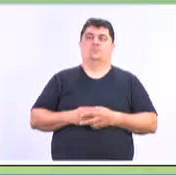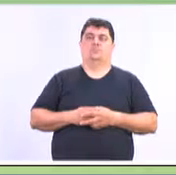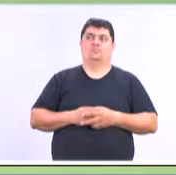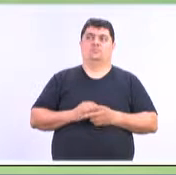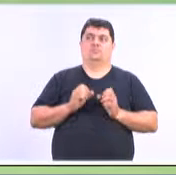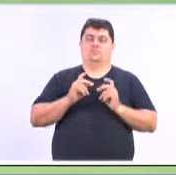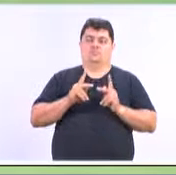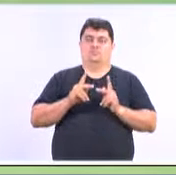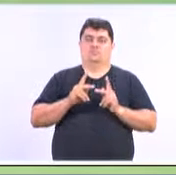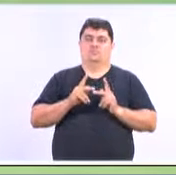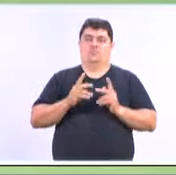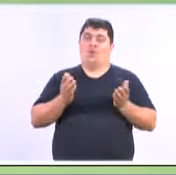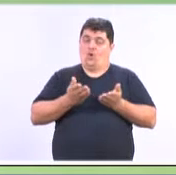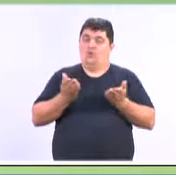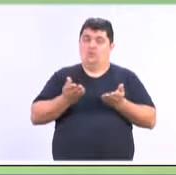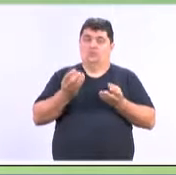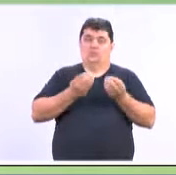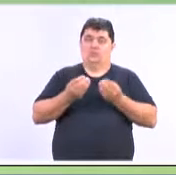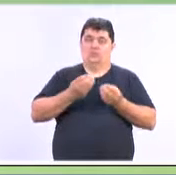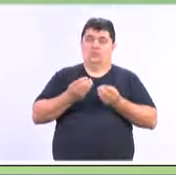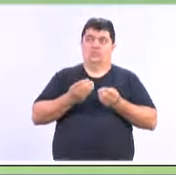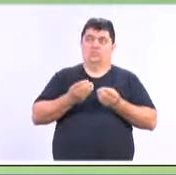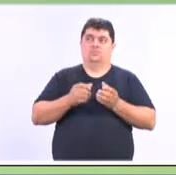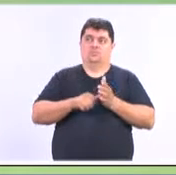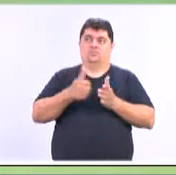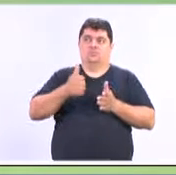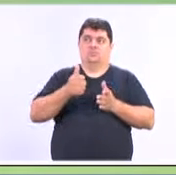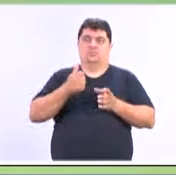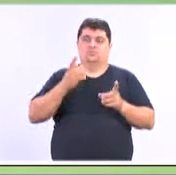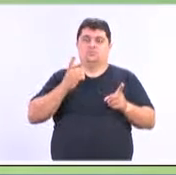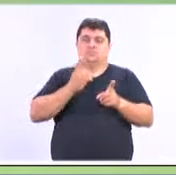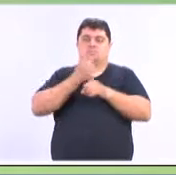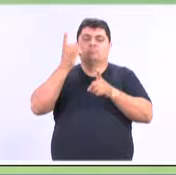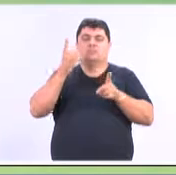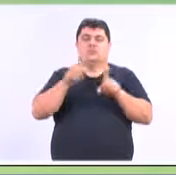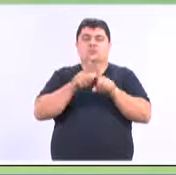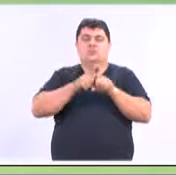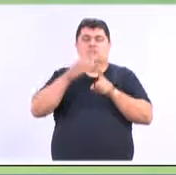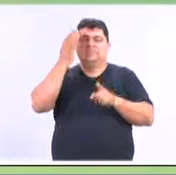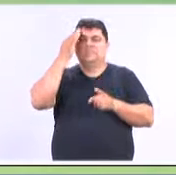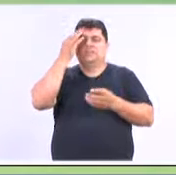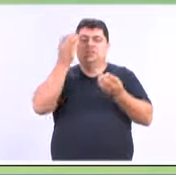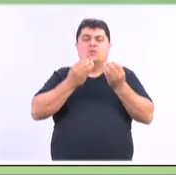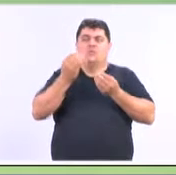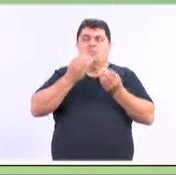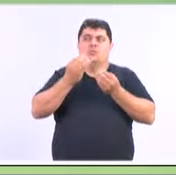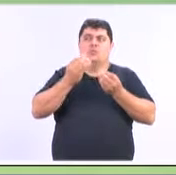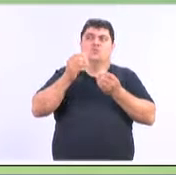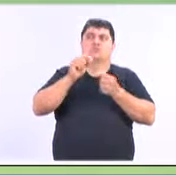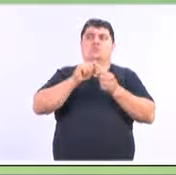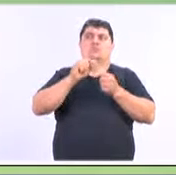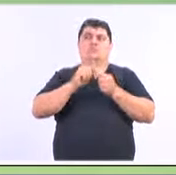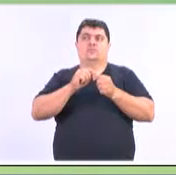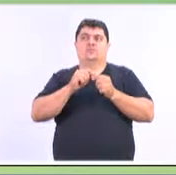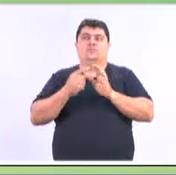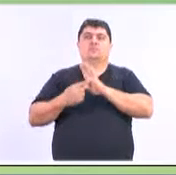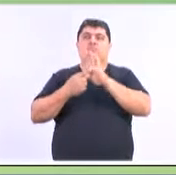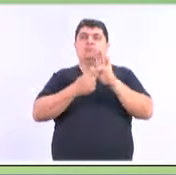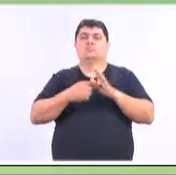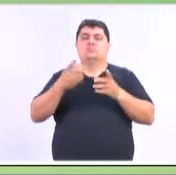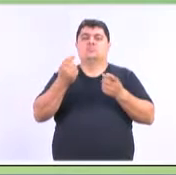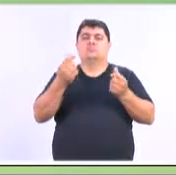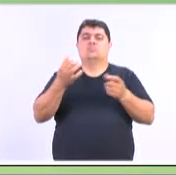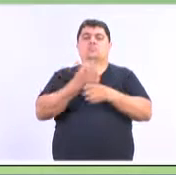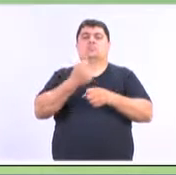Ok? Agenda da aula de hoje. Identificar e compreender os componentes das demonstrações